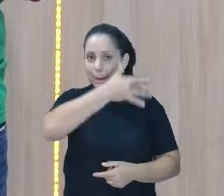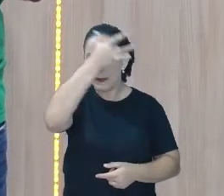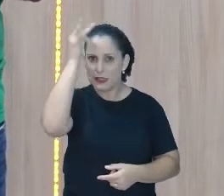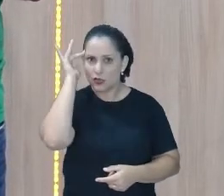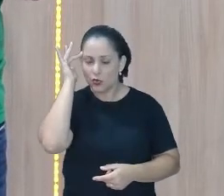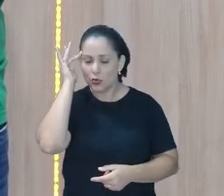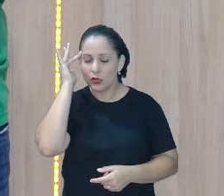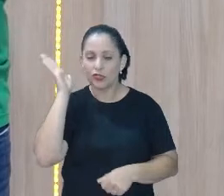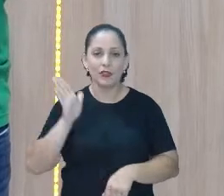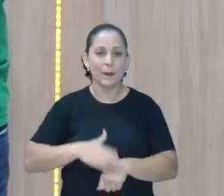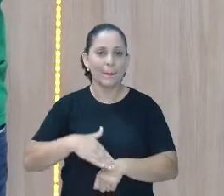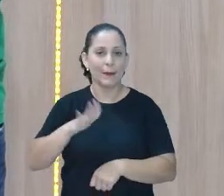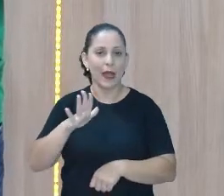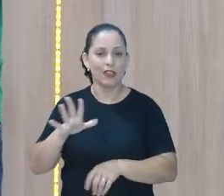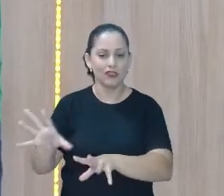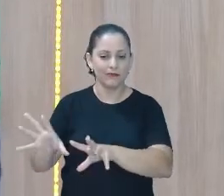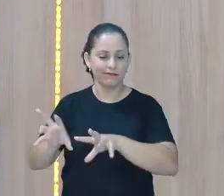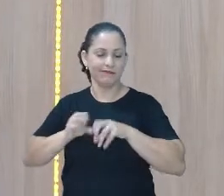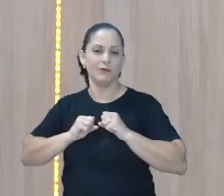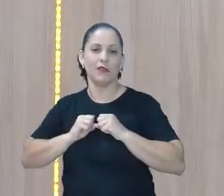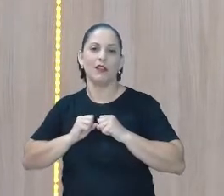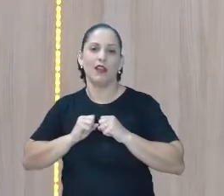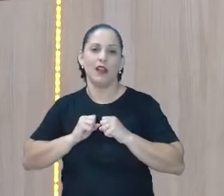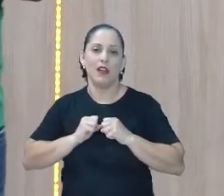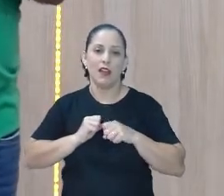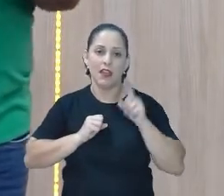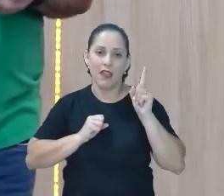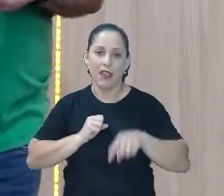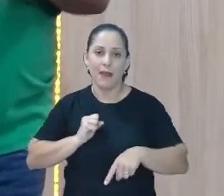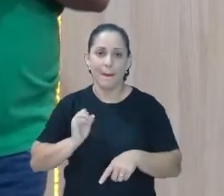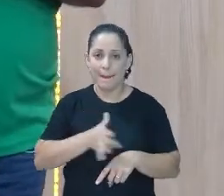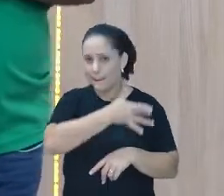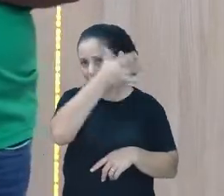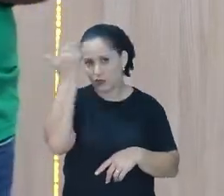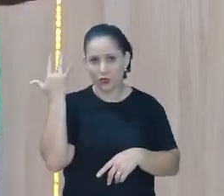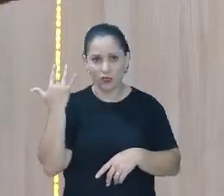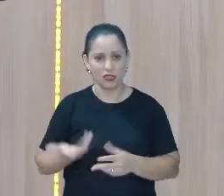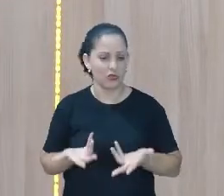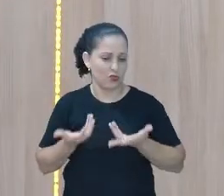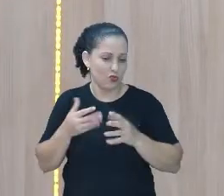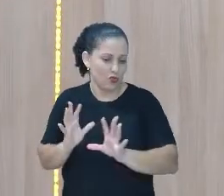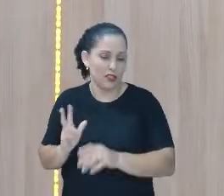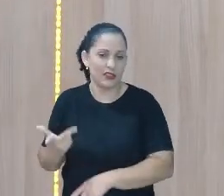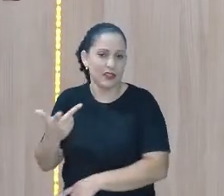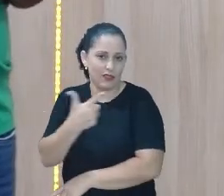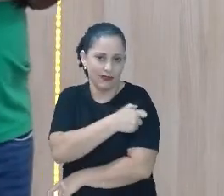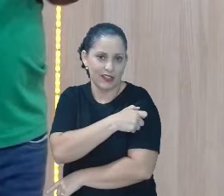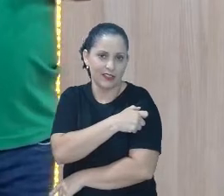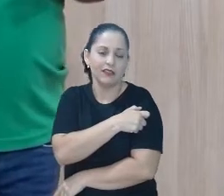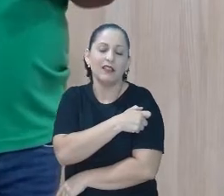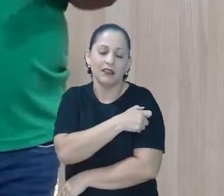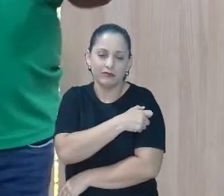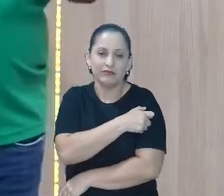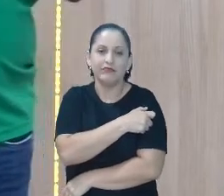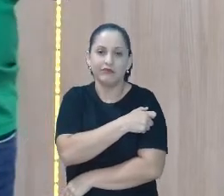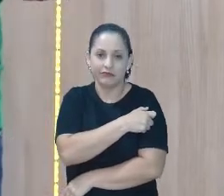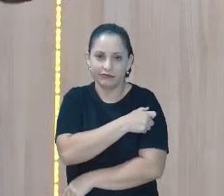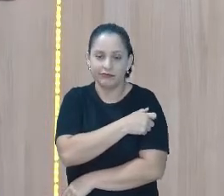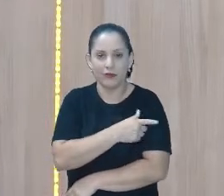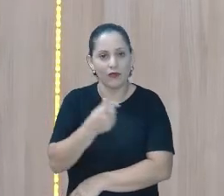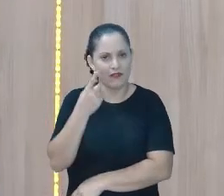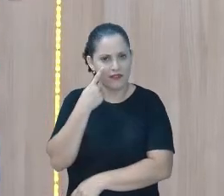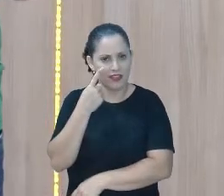sido acometidas, né, pelo vírus agora são pessoas que se negaram a se vacinar. Então, a gente observa, né, que